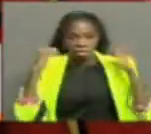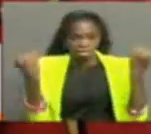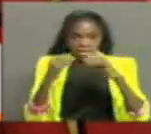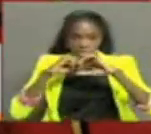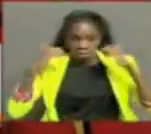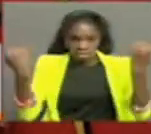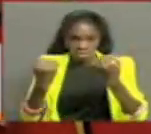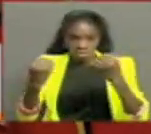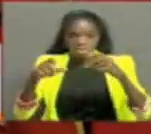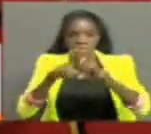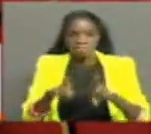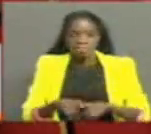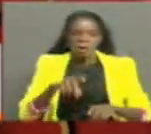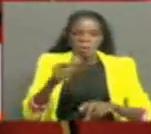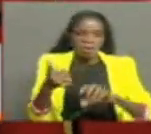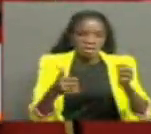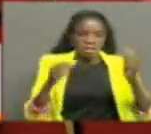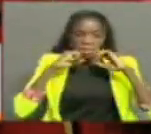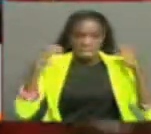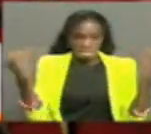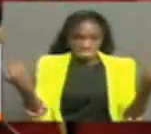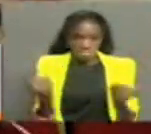algumas empresárias,